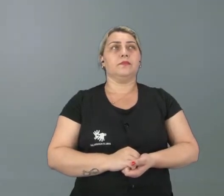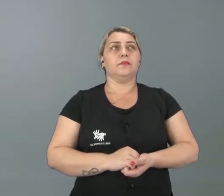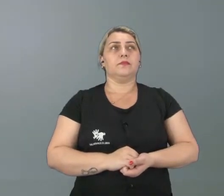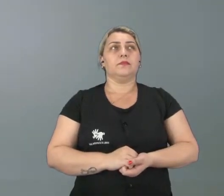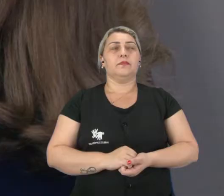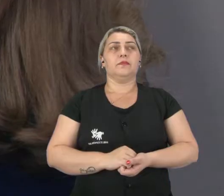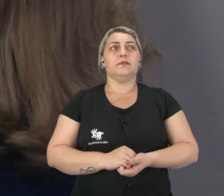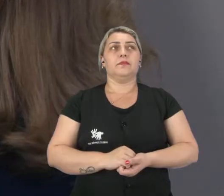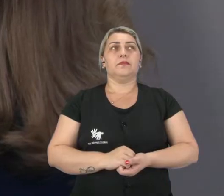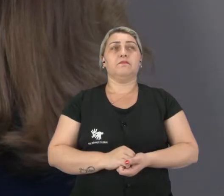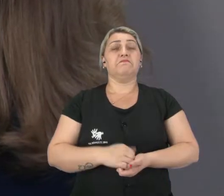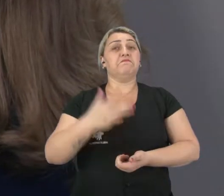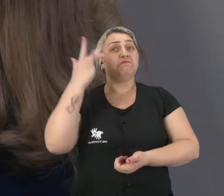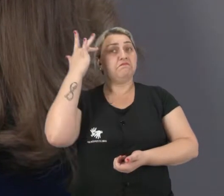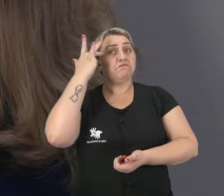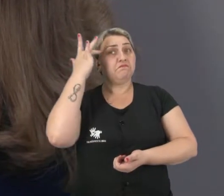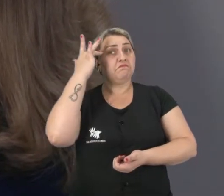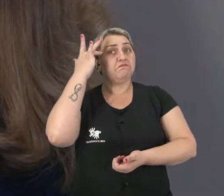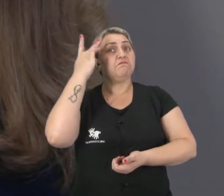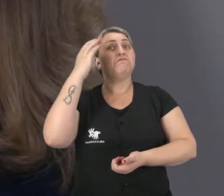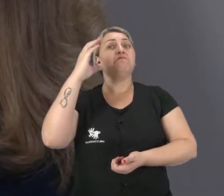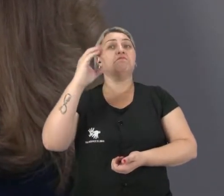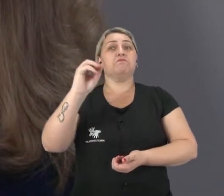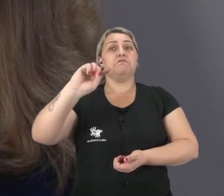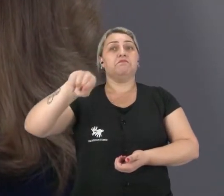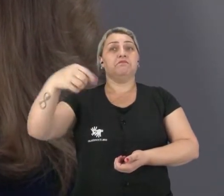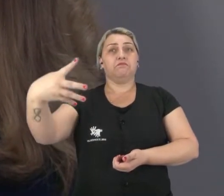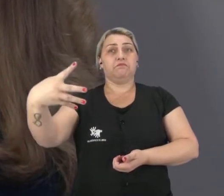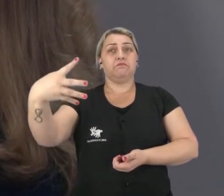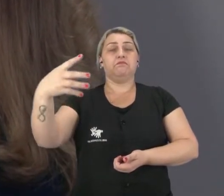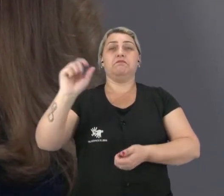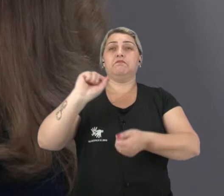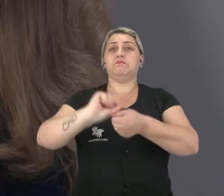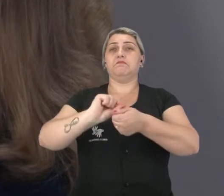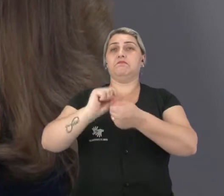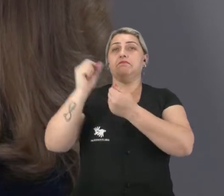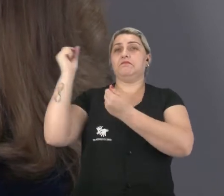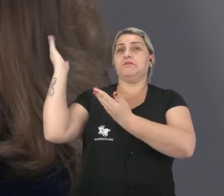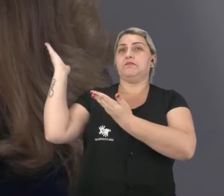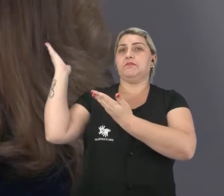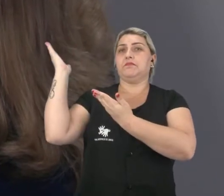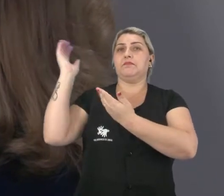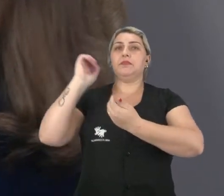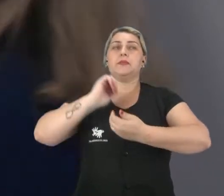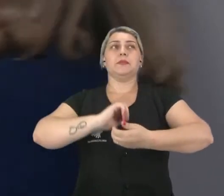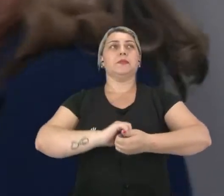Joãozinho chegou e disse, eu acho que é assim. E fez dessa maneira.